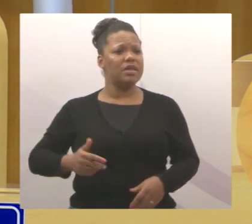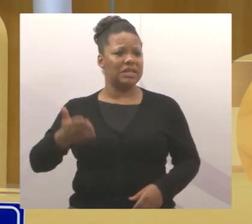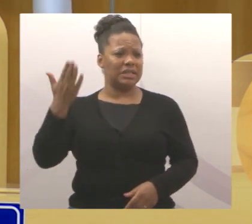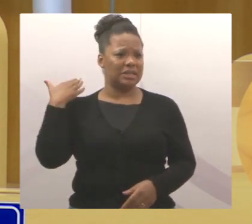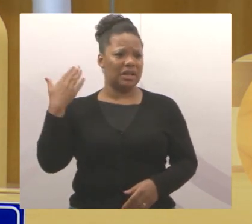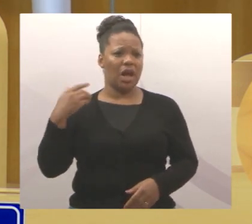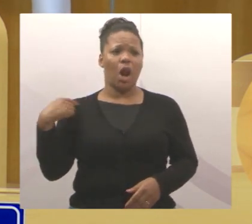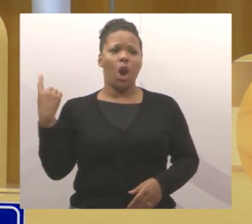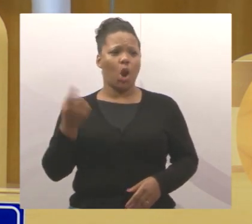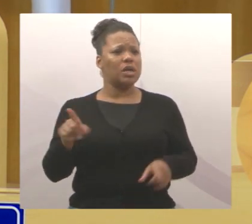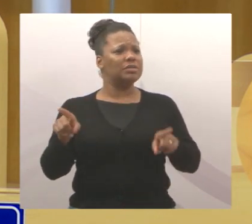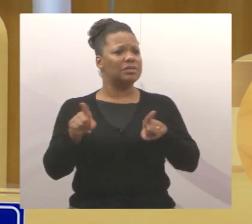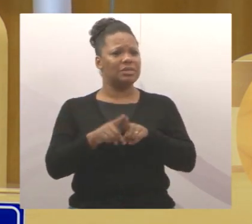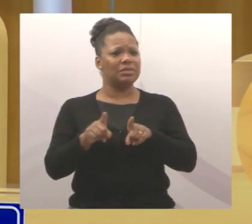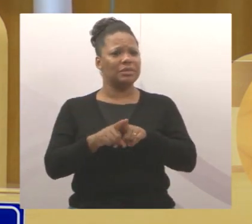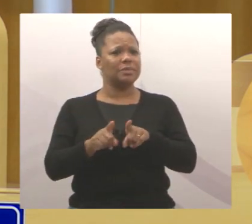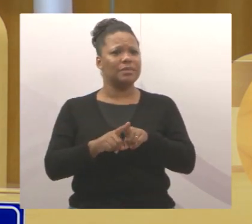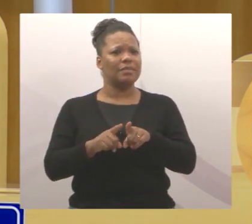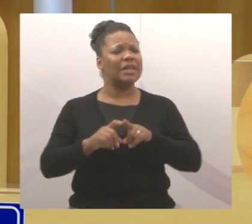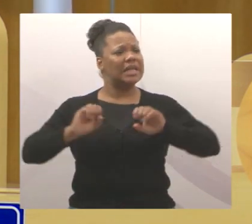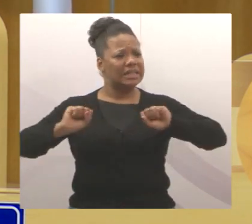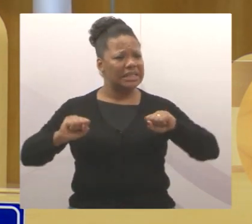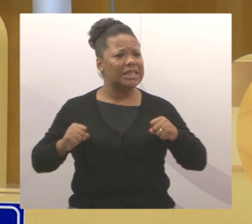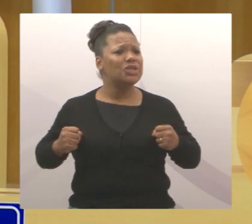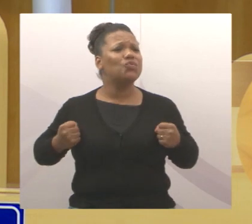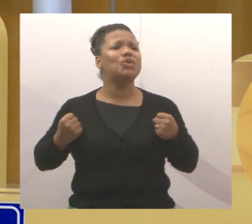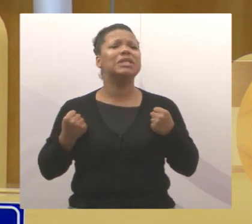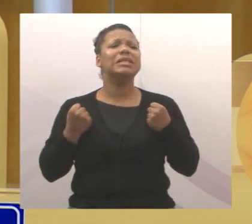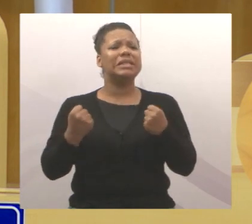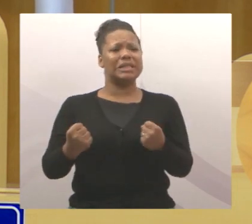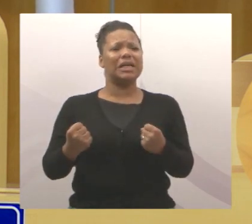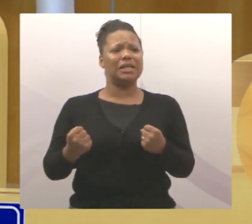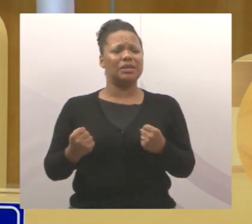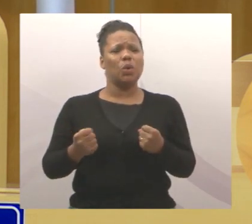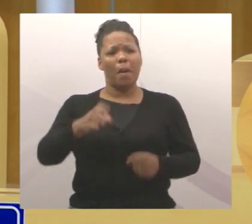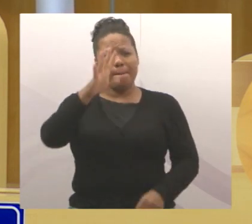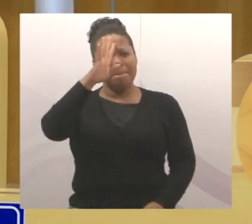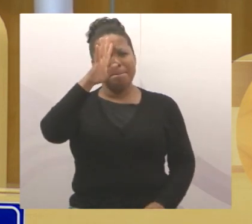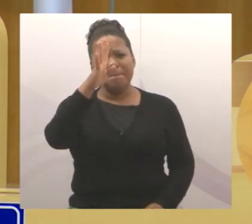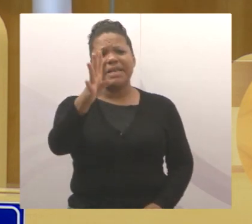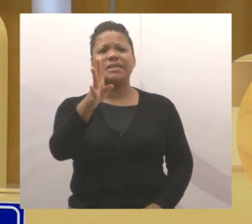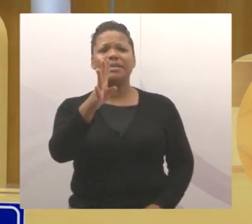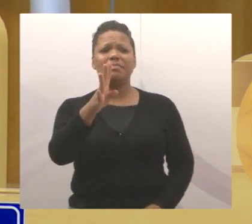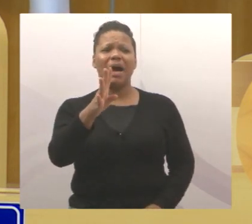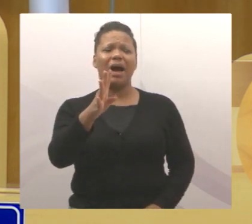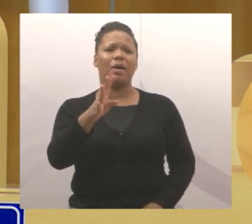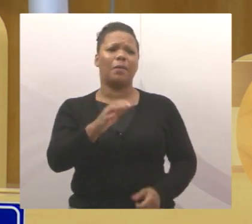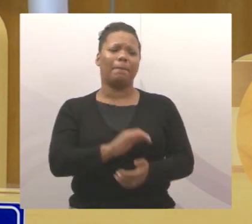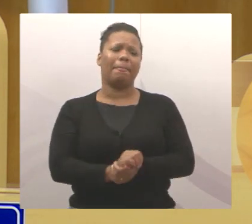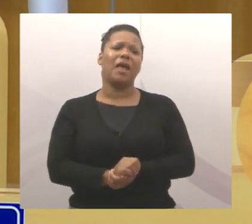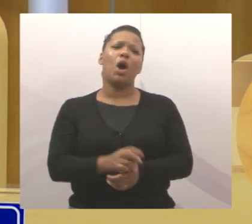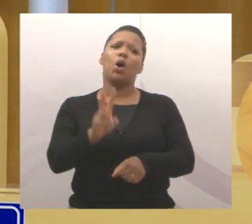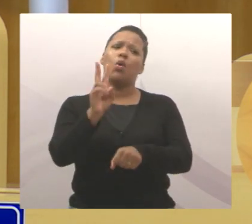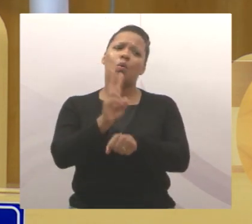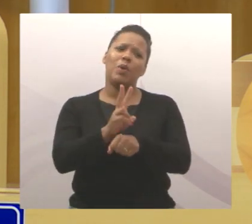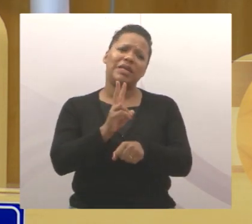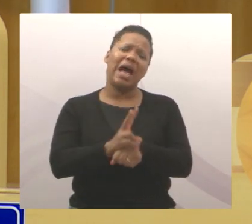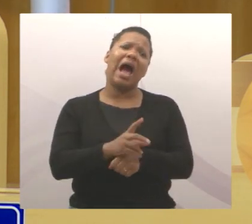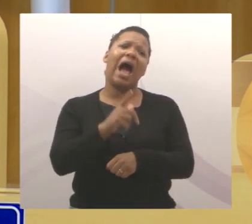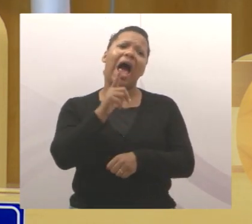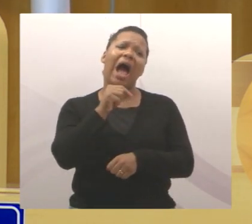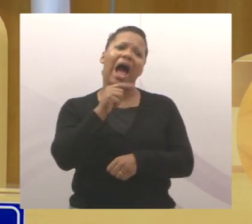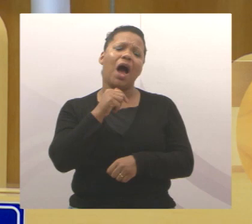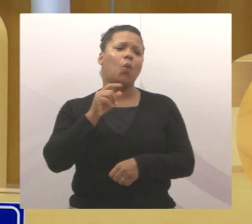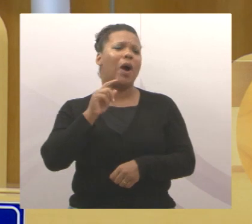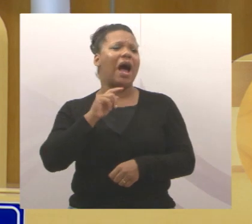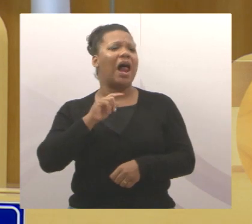anteriores e nós também, estamos fazendo um esforço tremendo para priorizar de vez o tratamento de esgoto e o saneamento